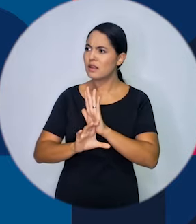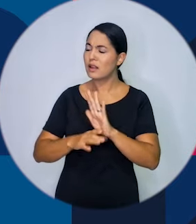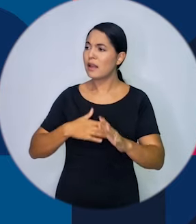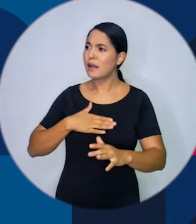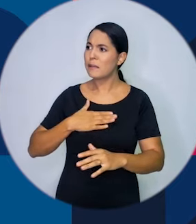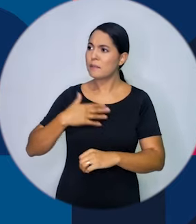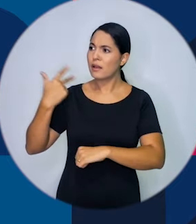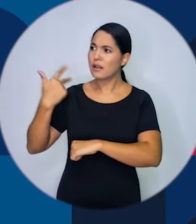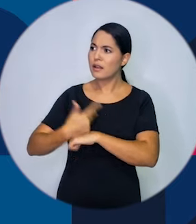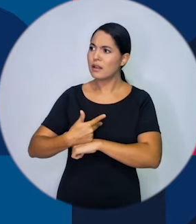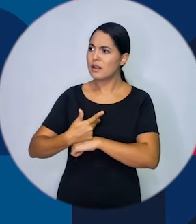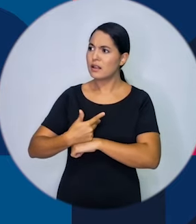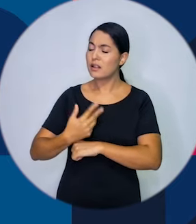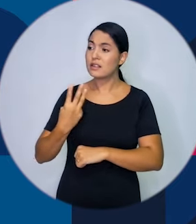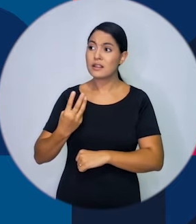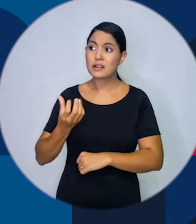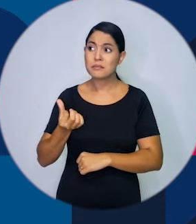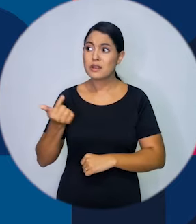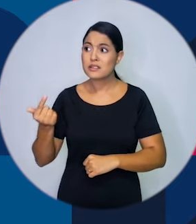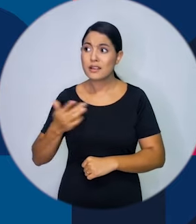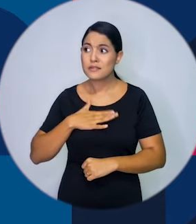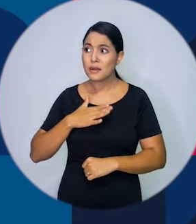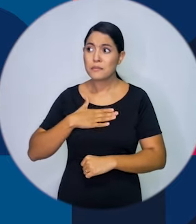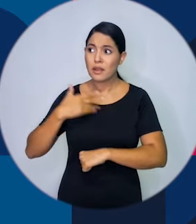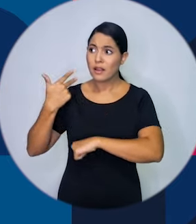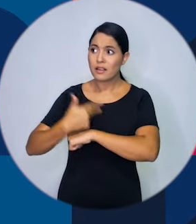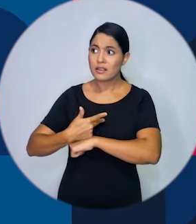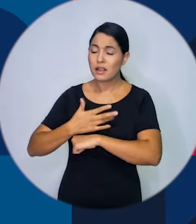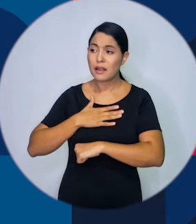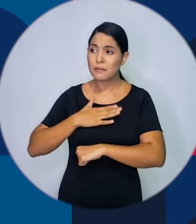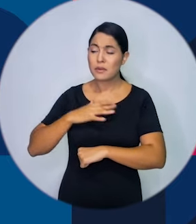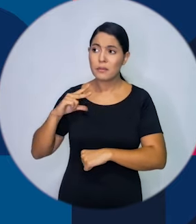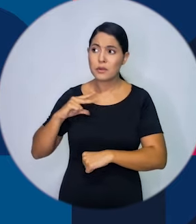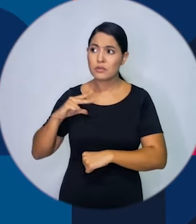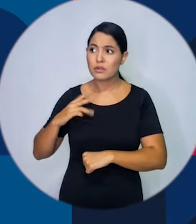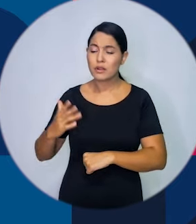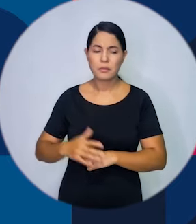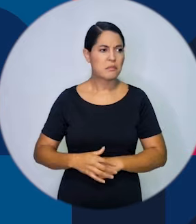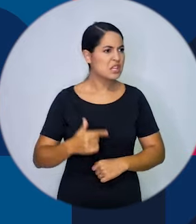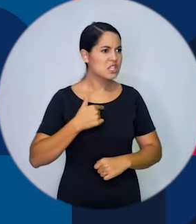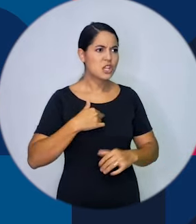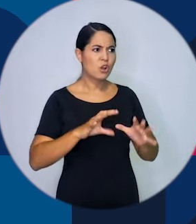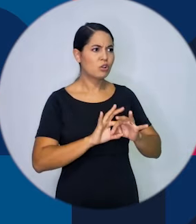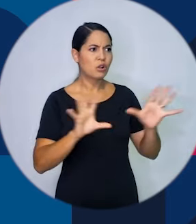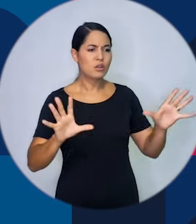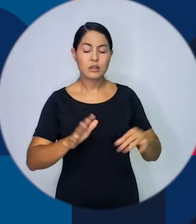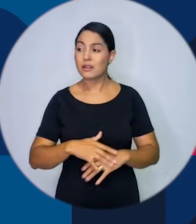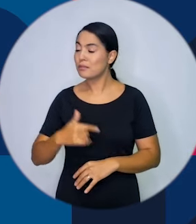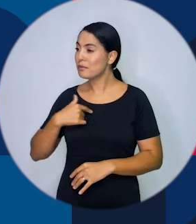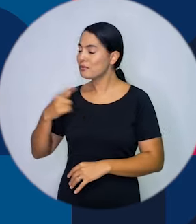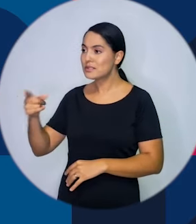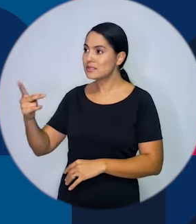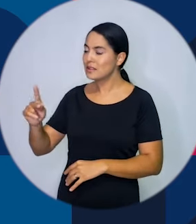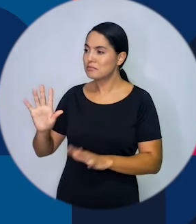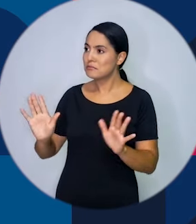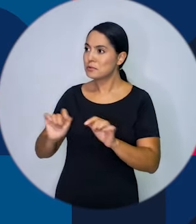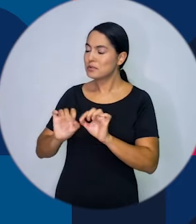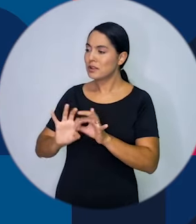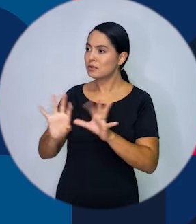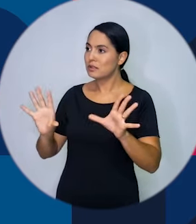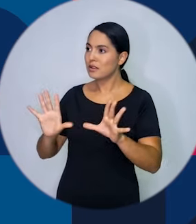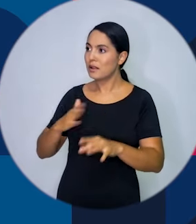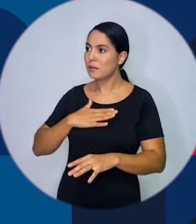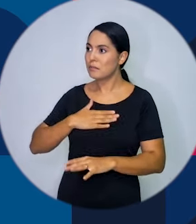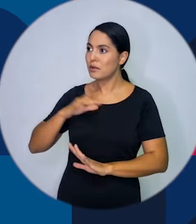do CPC. A voz da testemunha tá na sua gravação. Não tem problema, mas a gravação é minha. A gravação não, é minha. Não. Mas eu não autorizo o senhor. Não, não precisa.